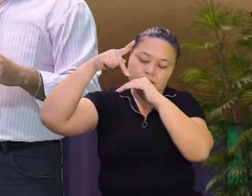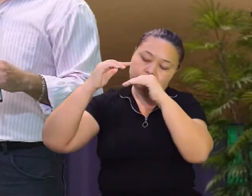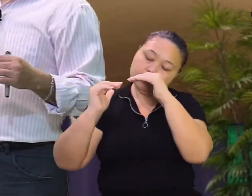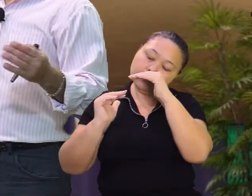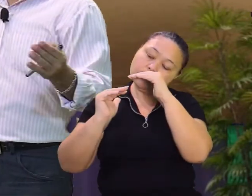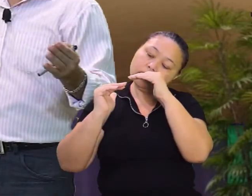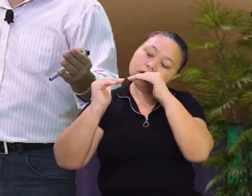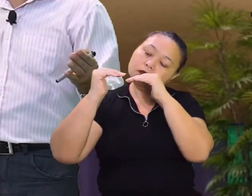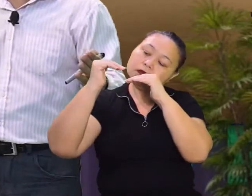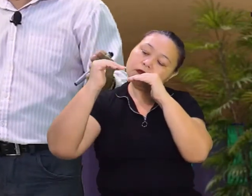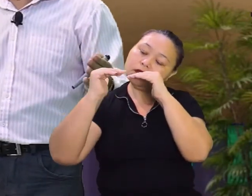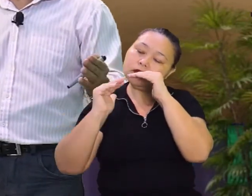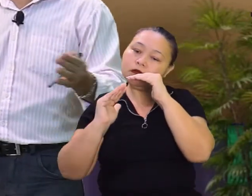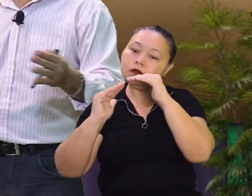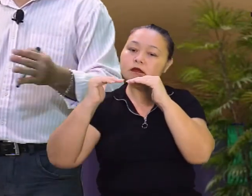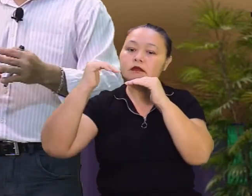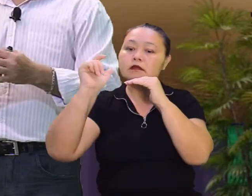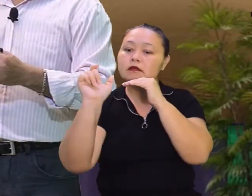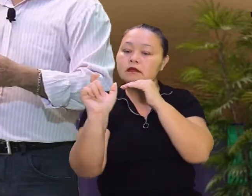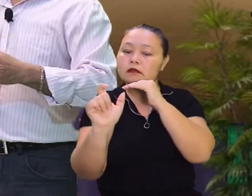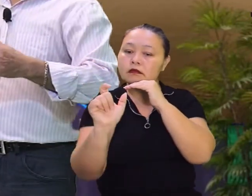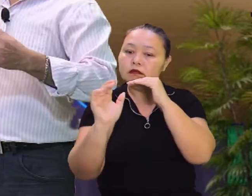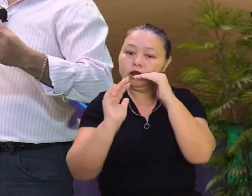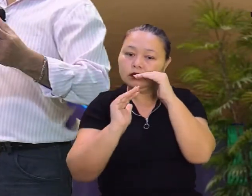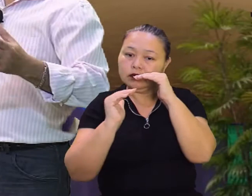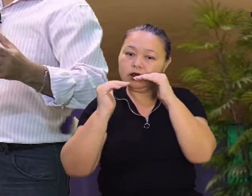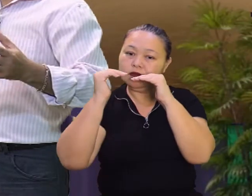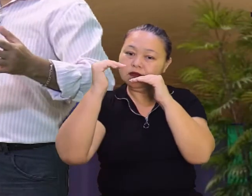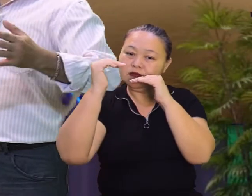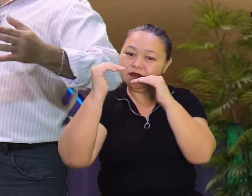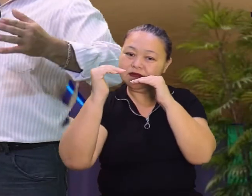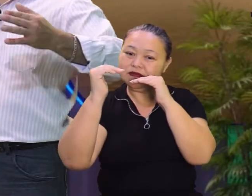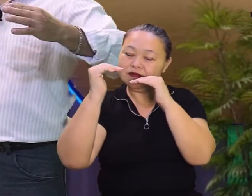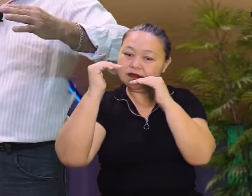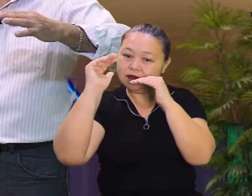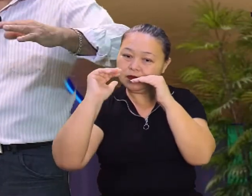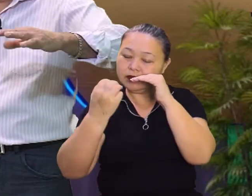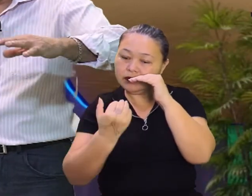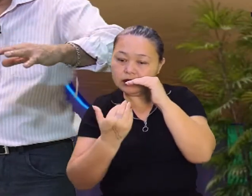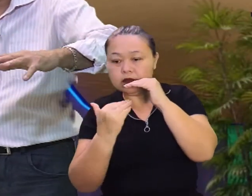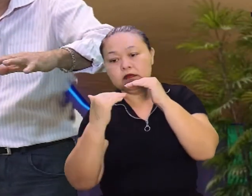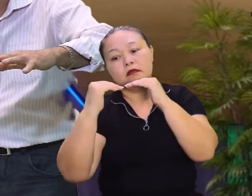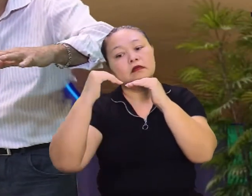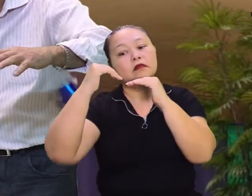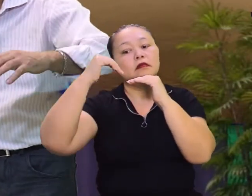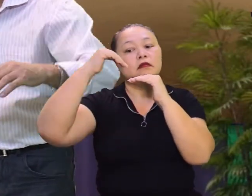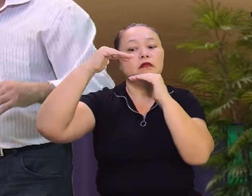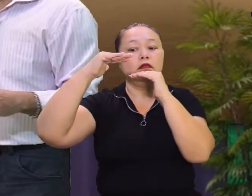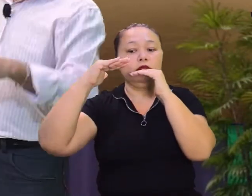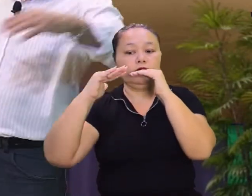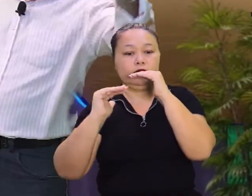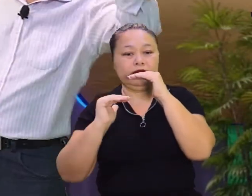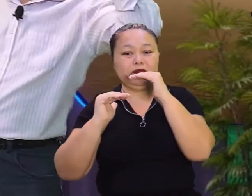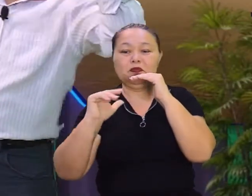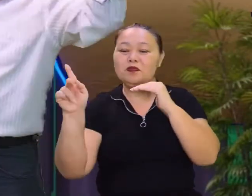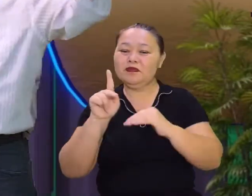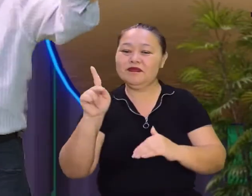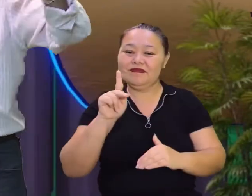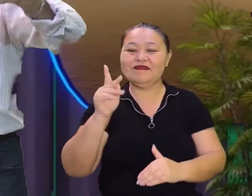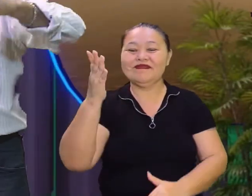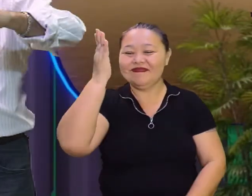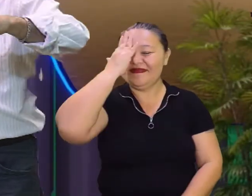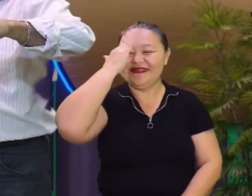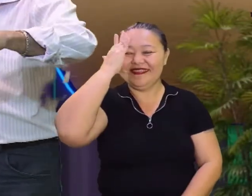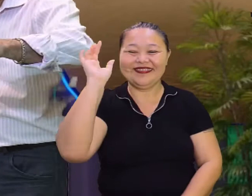emergentes. Etimologicamente, emergente é aquele que emerge. Professor, eu sei